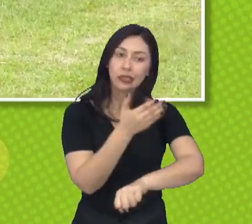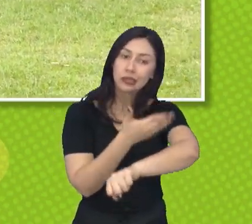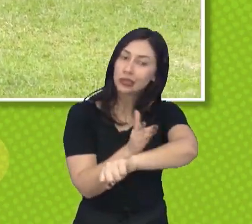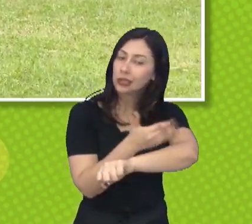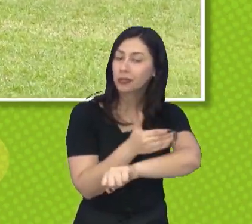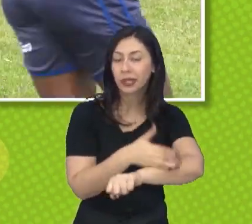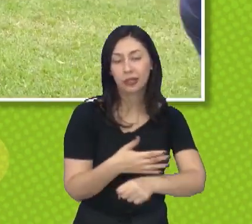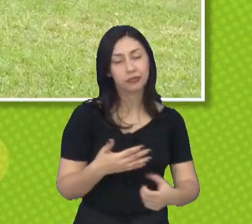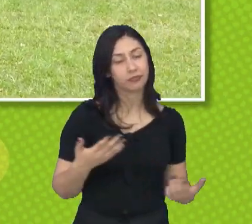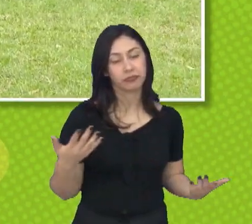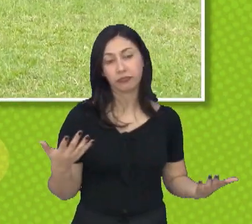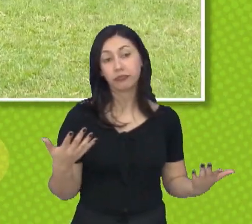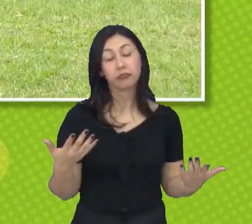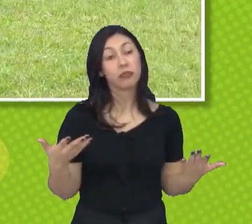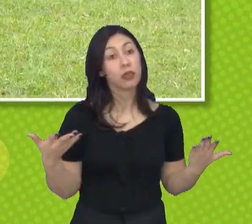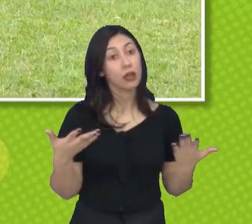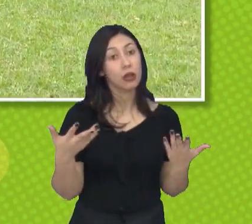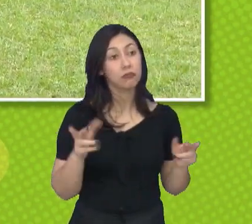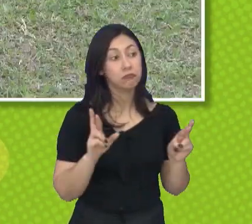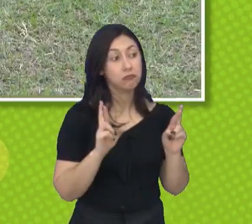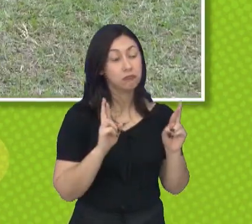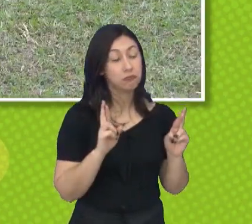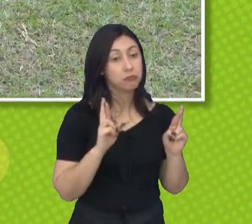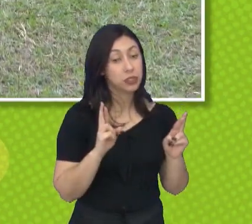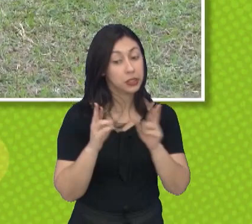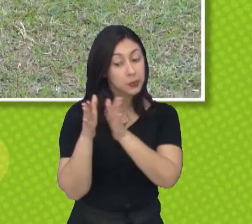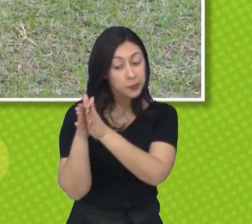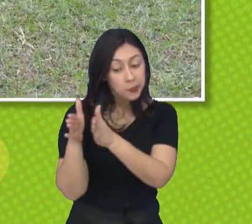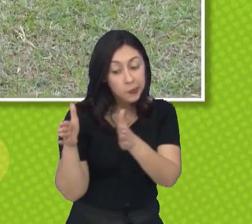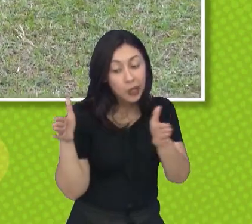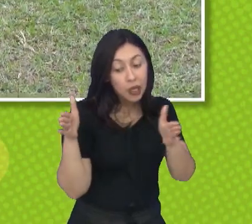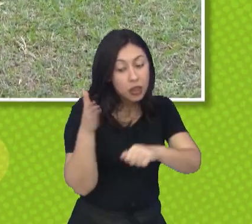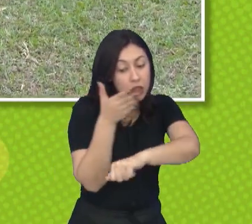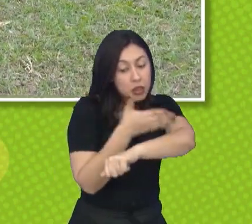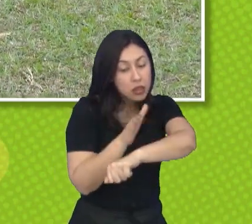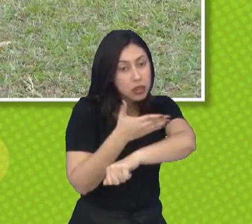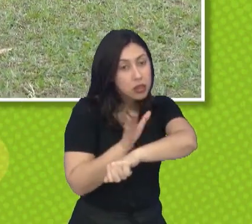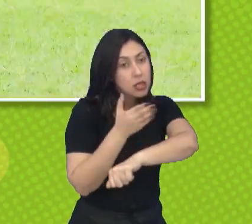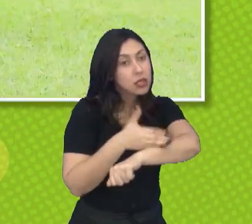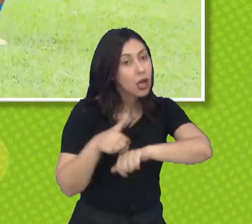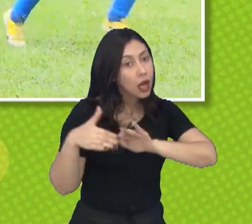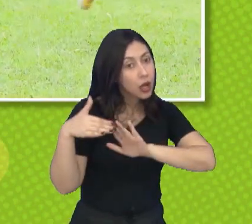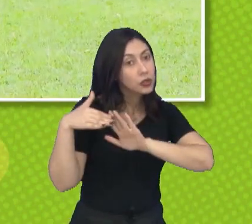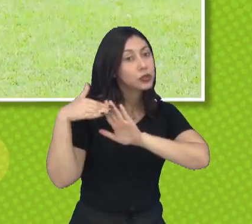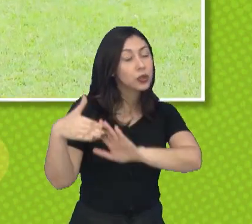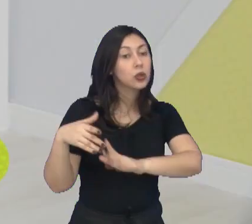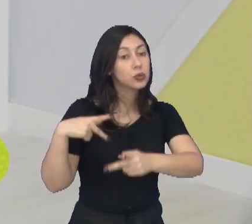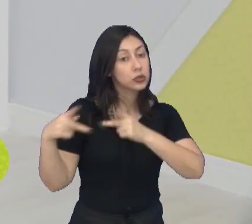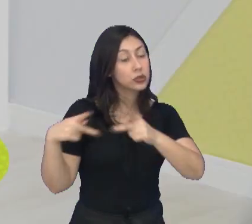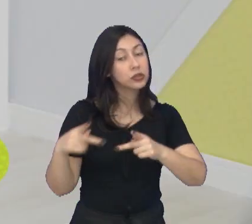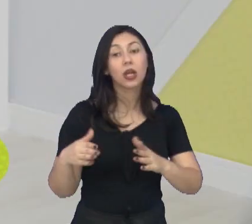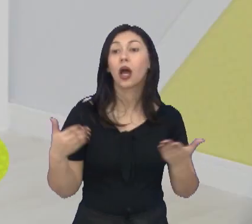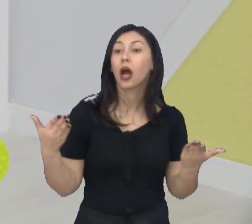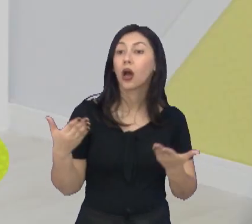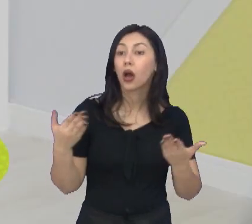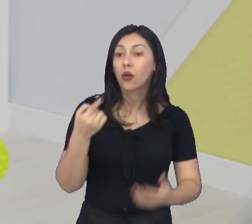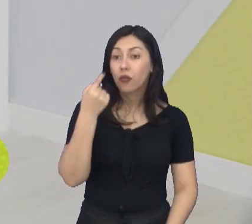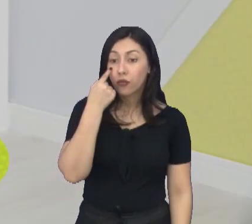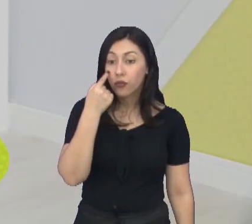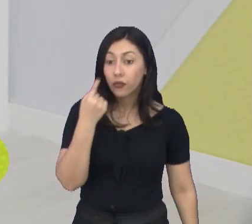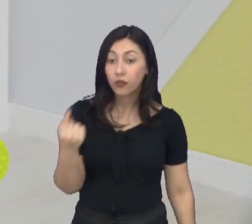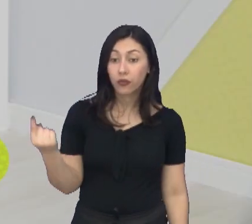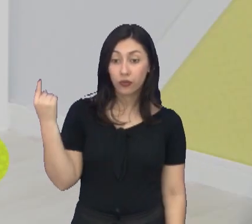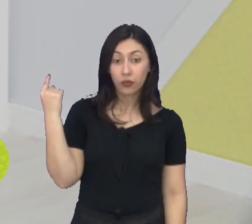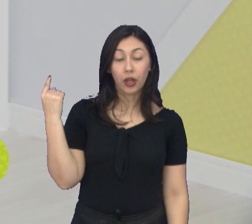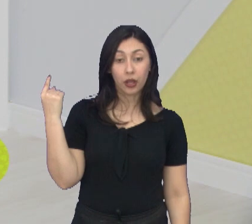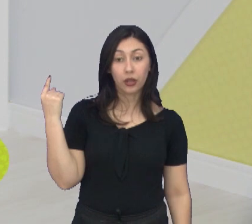enfim. Vamos ver se esse tempo de treinamentos também fez bem para o São José. Vamos dar uma olhadinha, Matheus, coloca para a